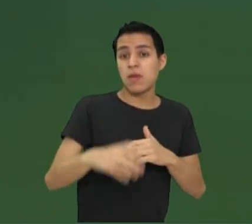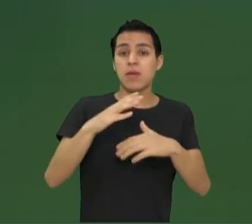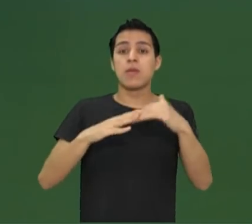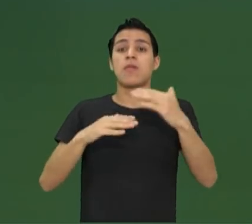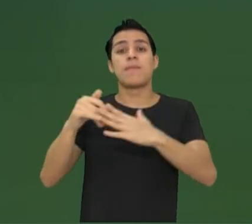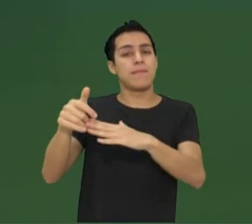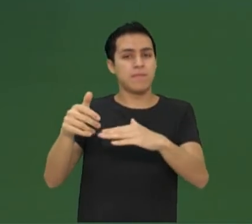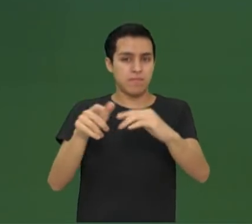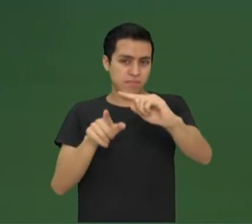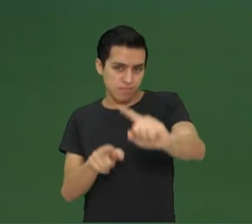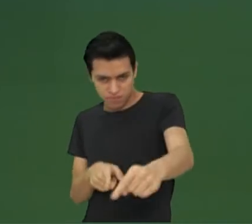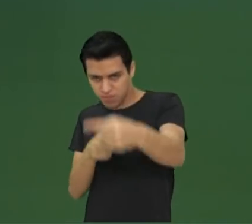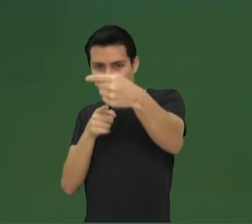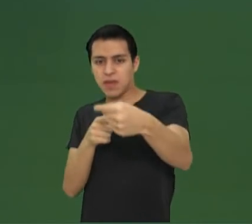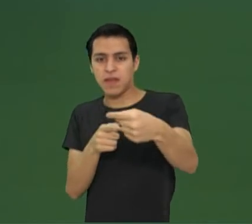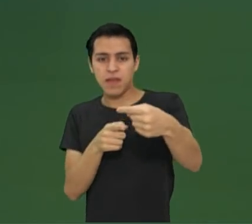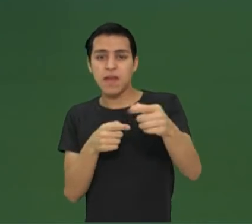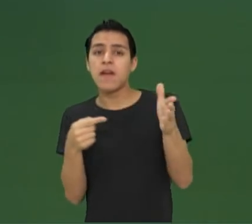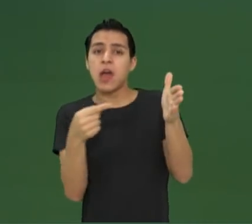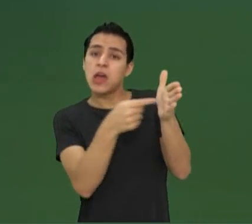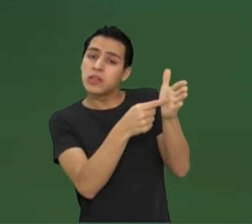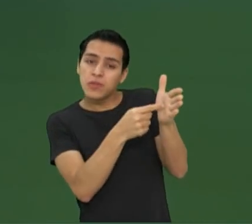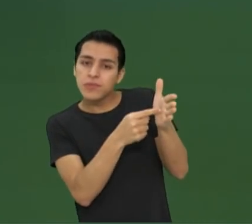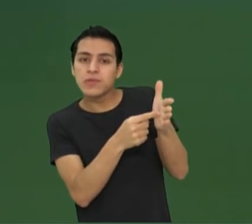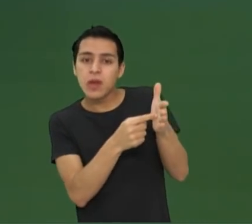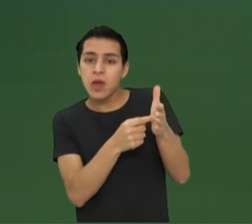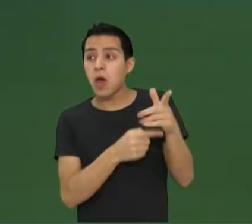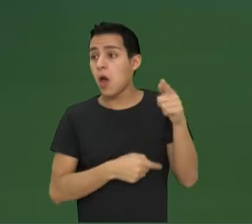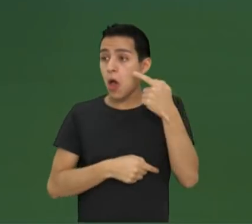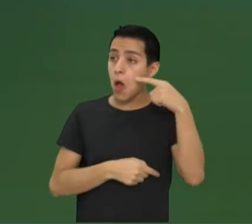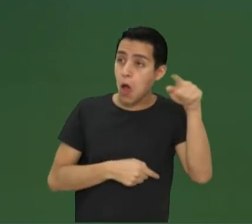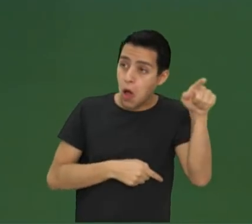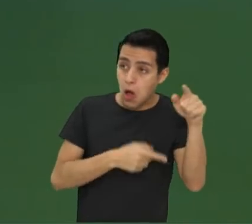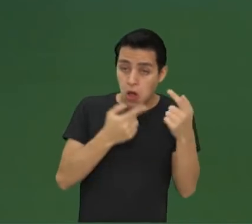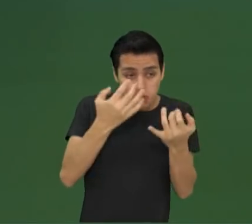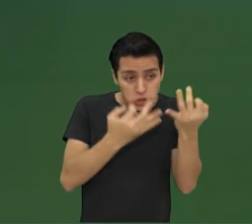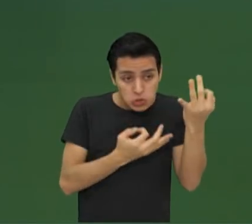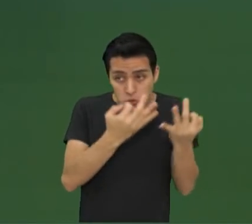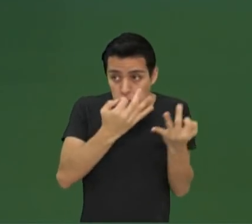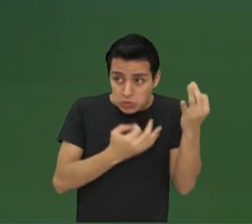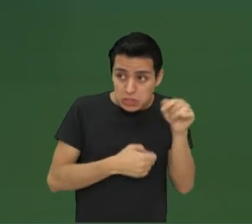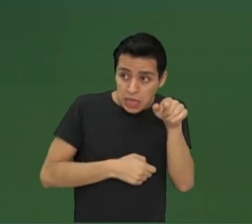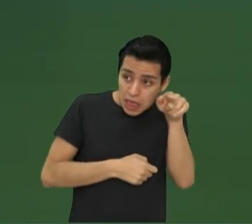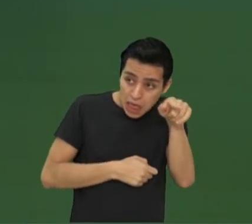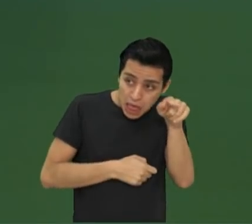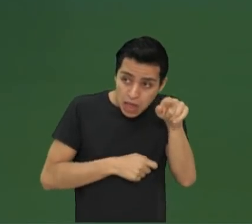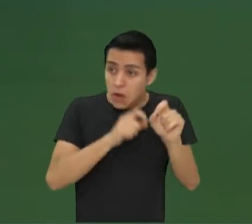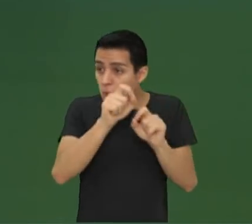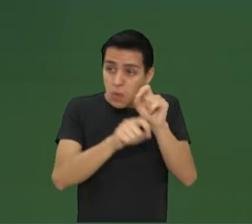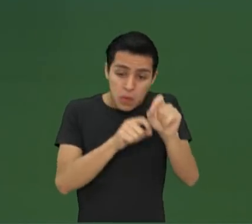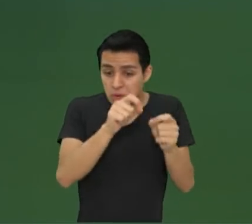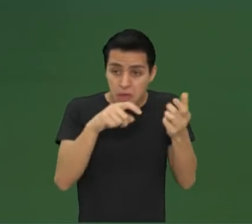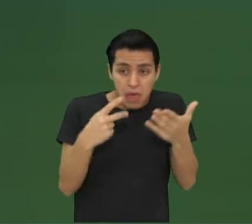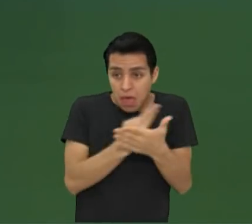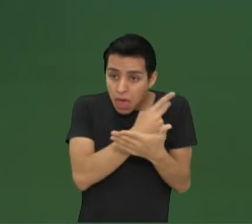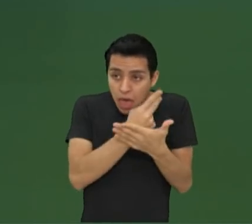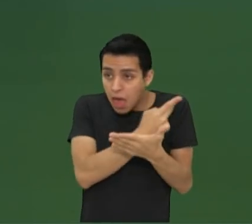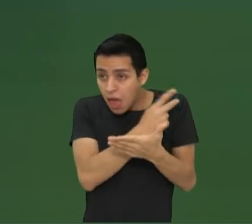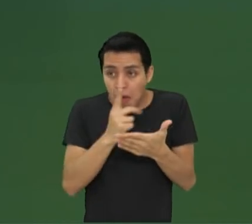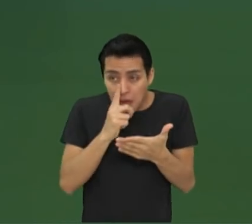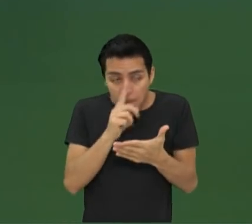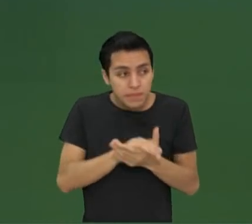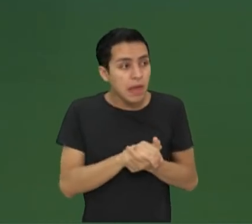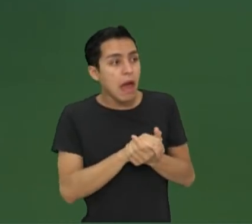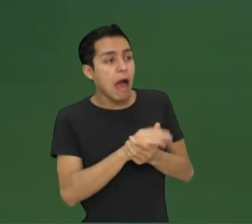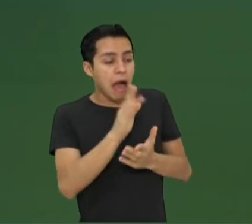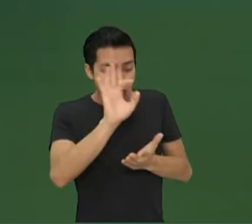né, te denunciar para o juiz como uma jogada irregular. Então, teu próprio adversário vai falar que você está fazendo